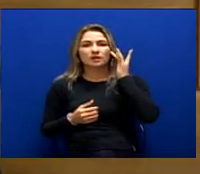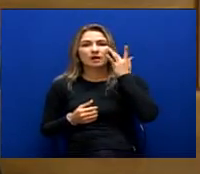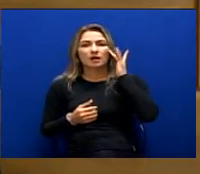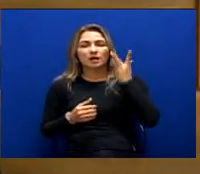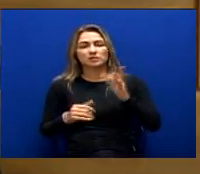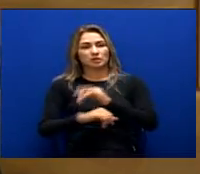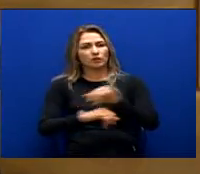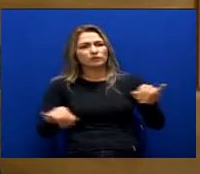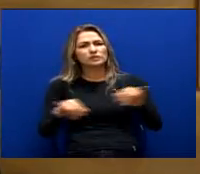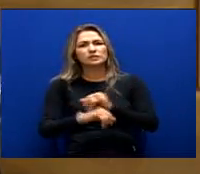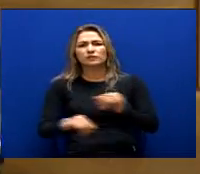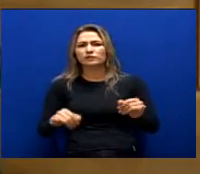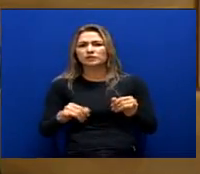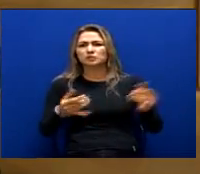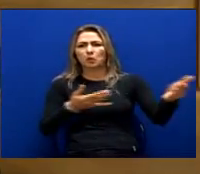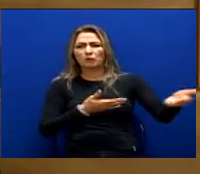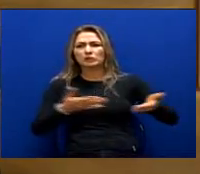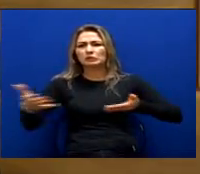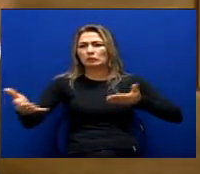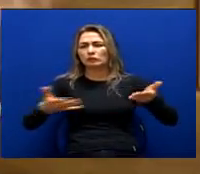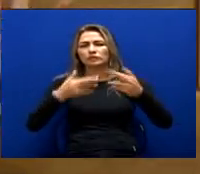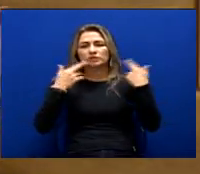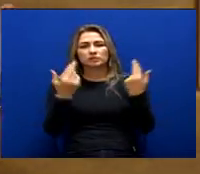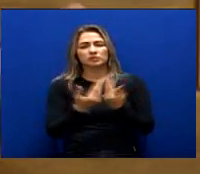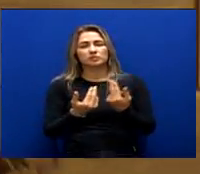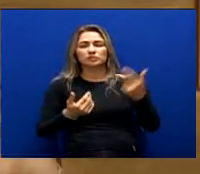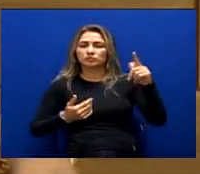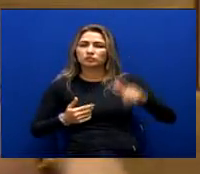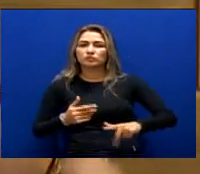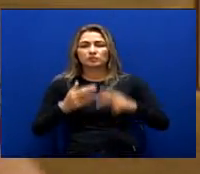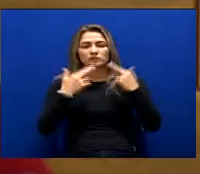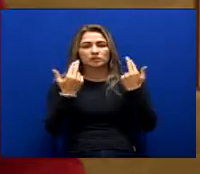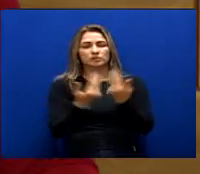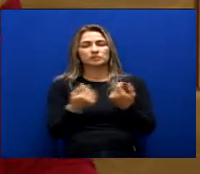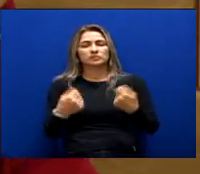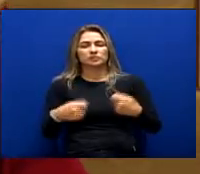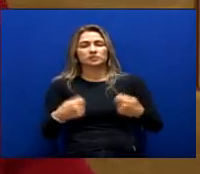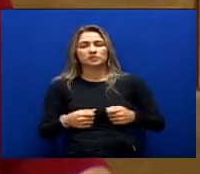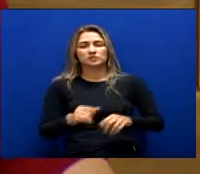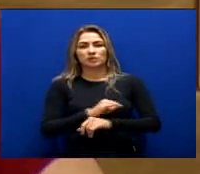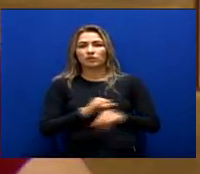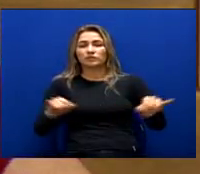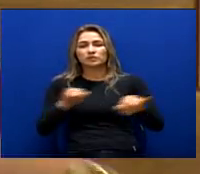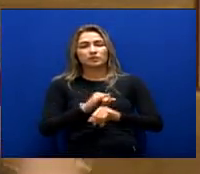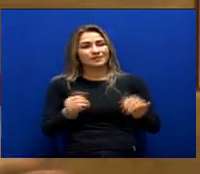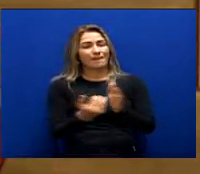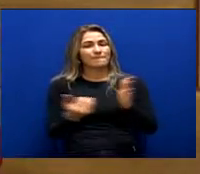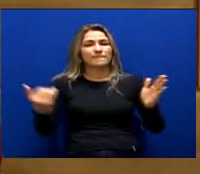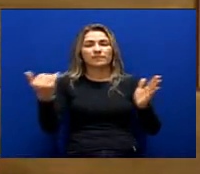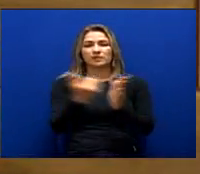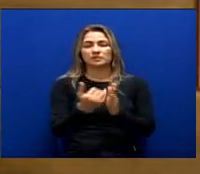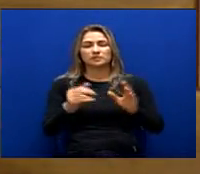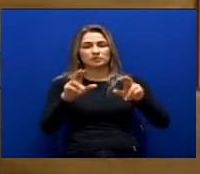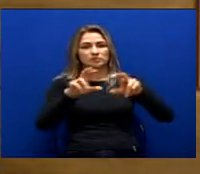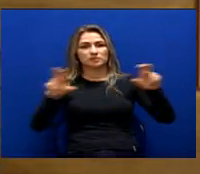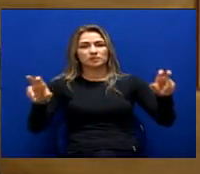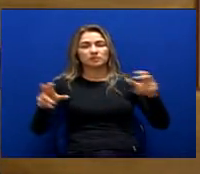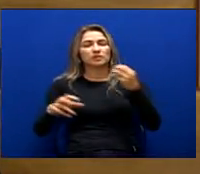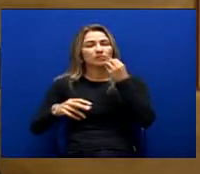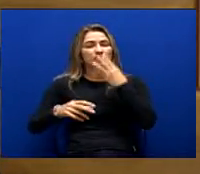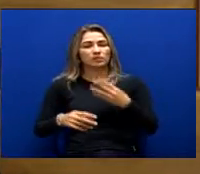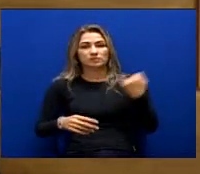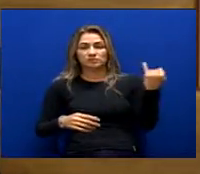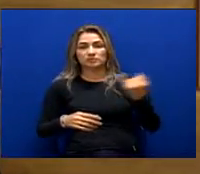divulgado muito mais e se repetir em outras vezes com uma divulgação maior porque o tema é muito bom e